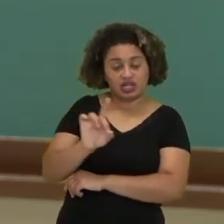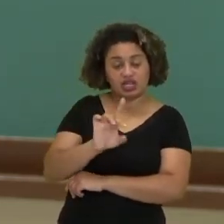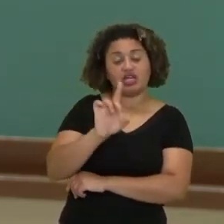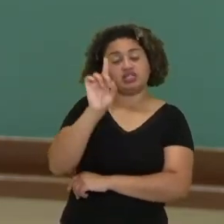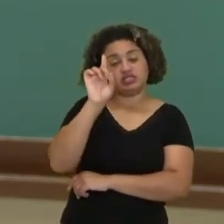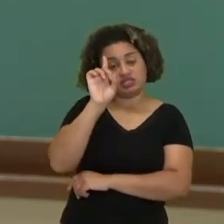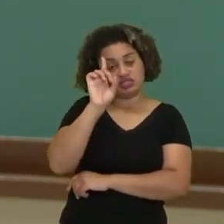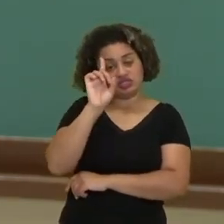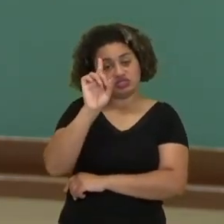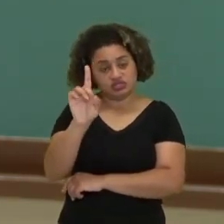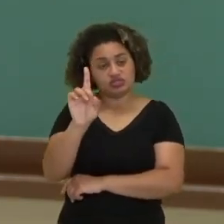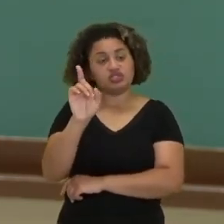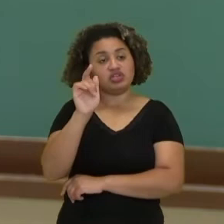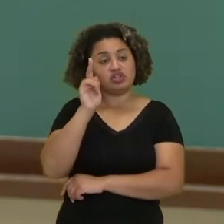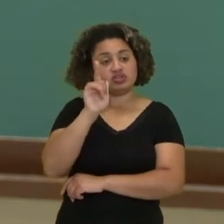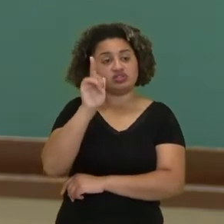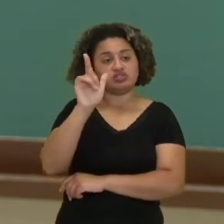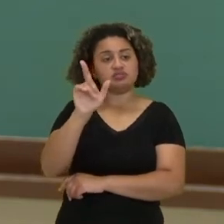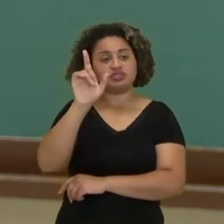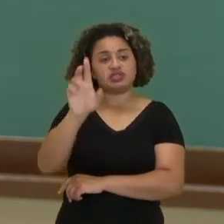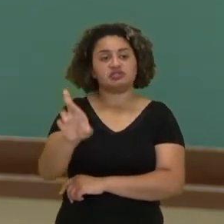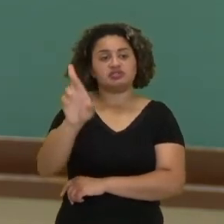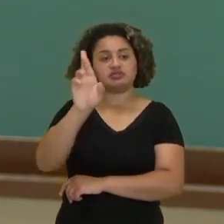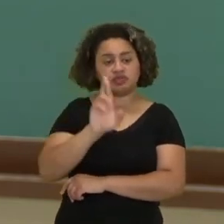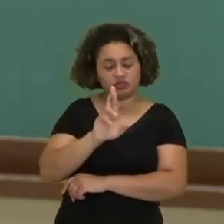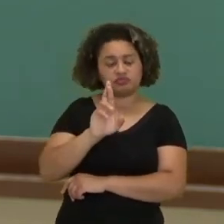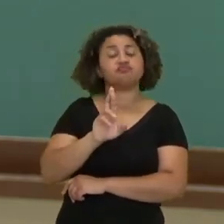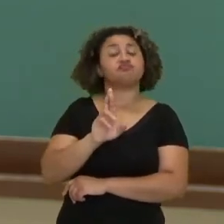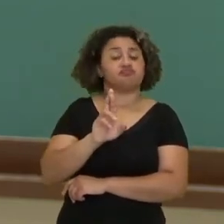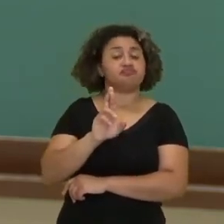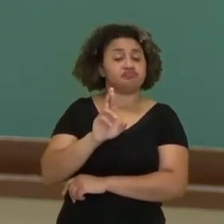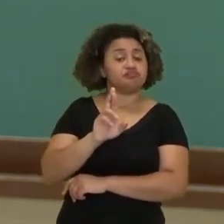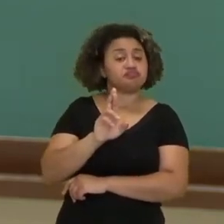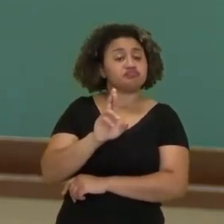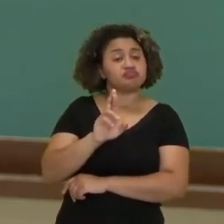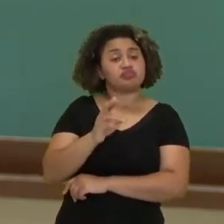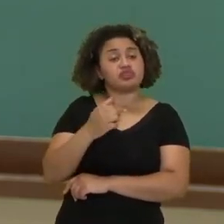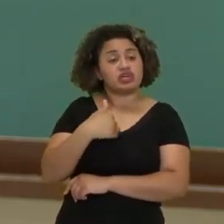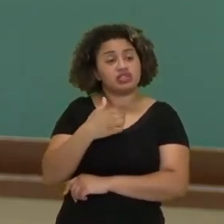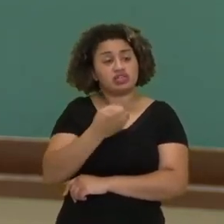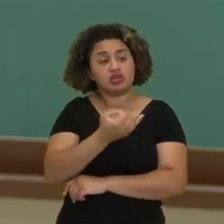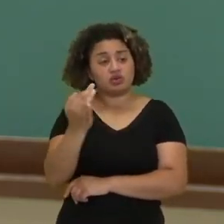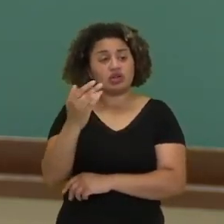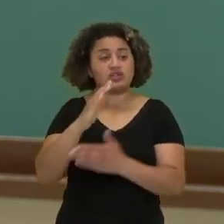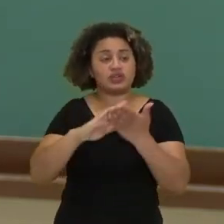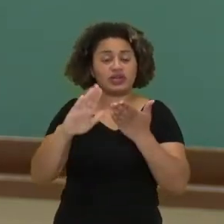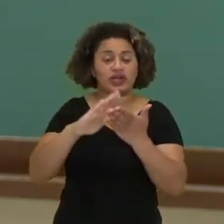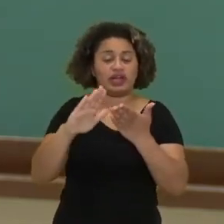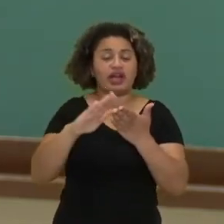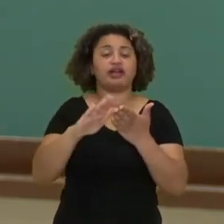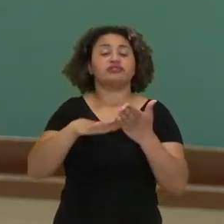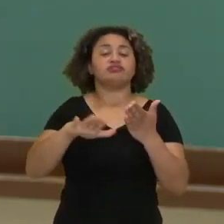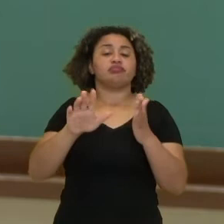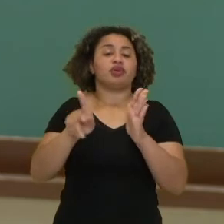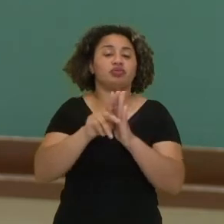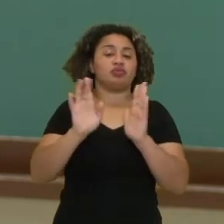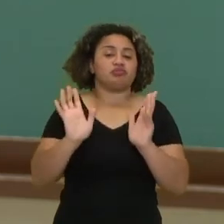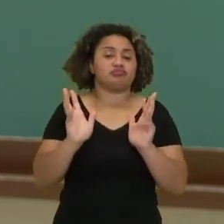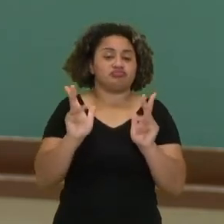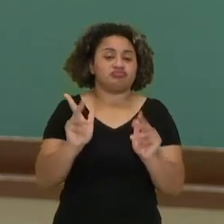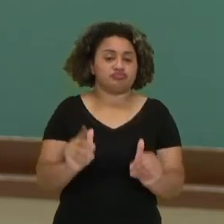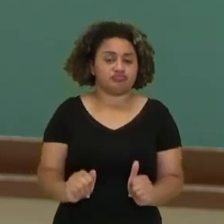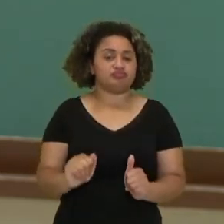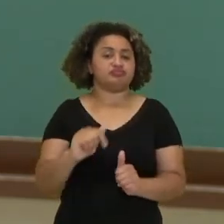por 100, né? Acho que a professora falou errado. Eu pego esse 140, divido por 100. O resultado